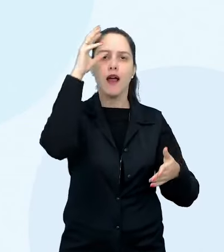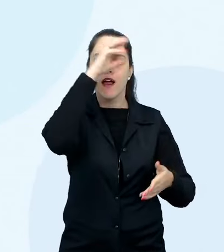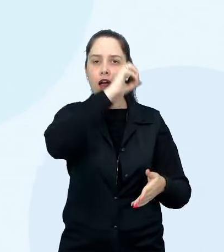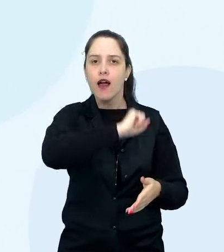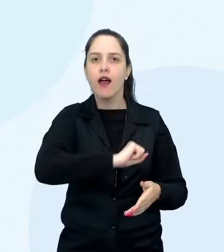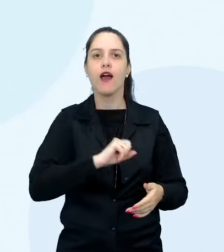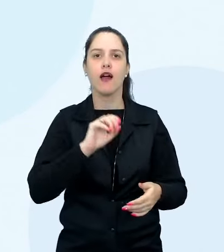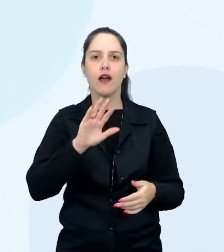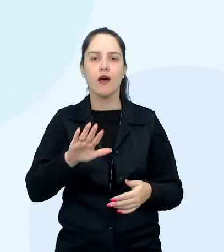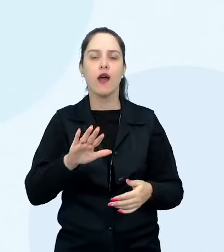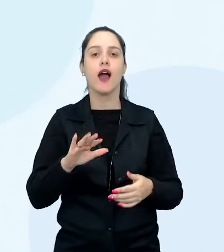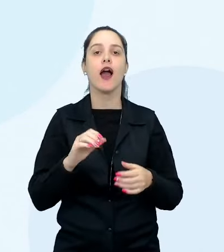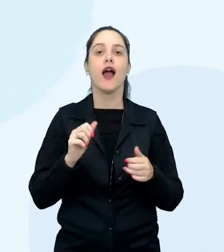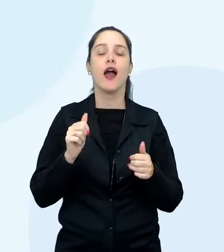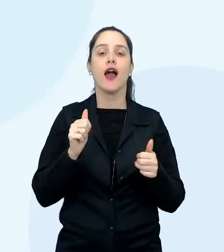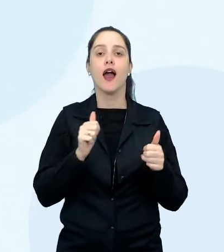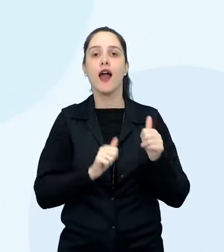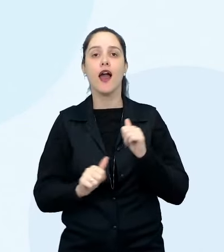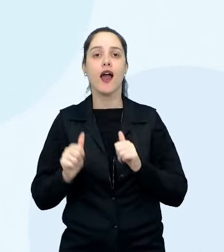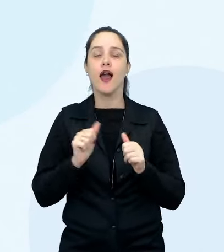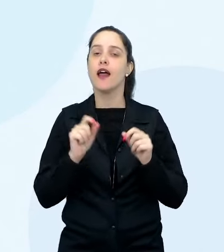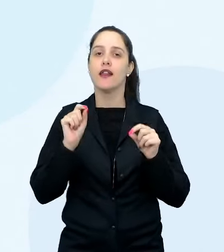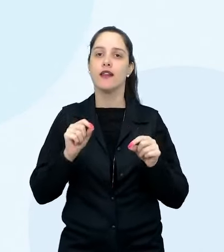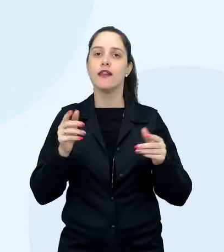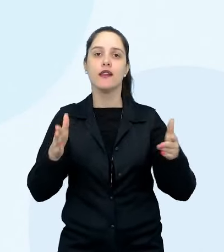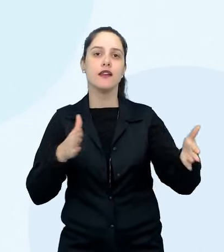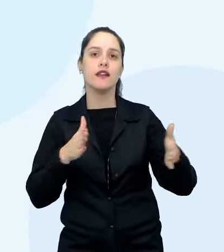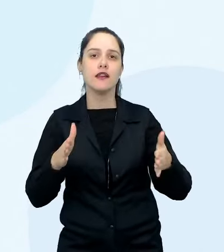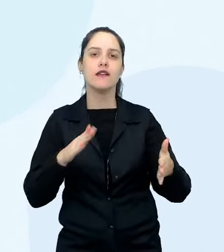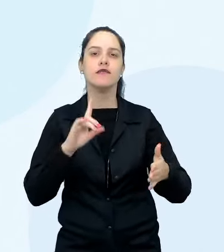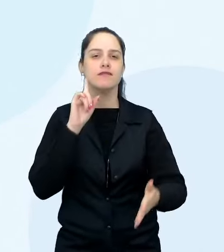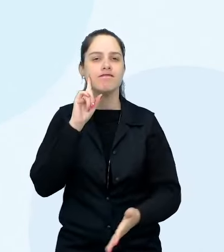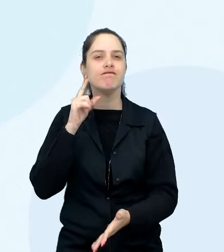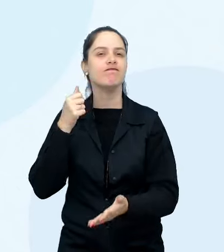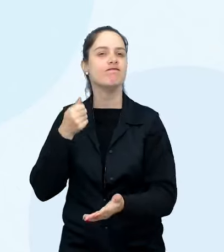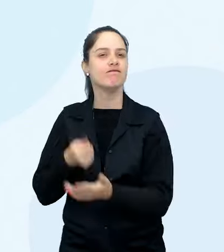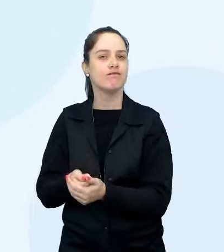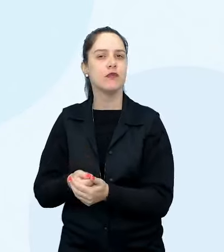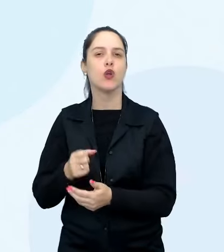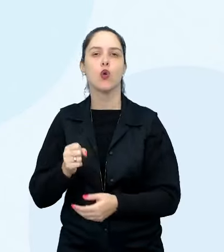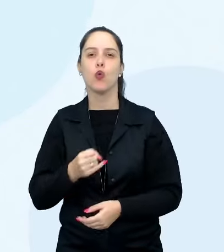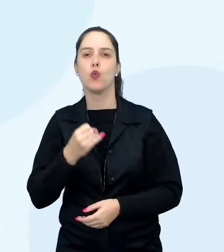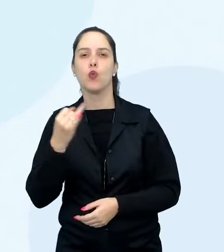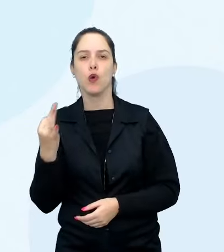Então, a exposição, ela fica em momentos bem determinados. Quando você